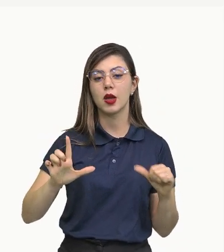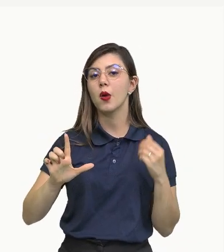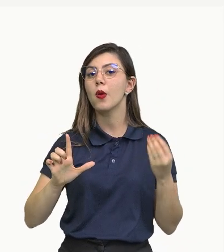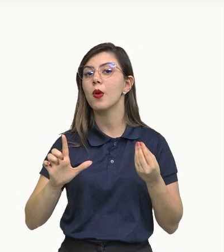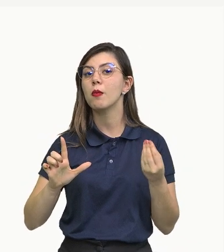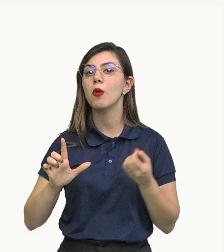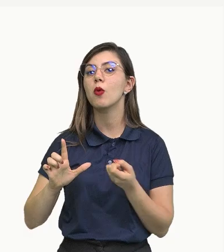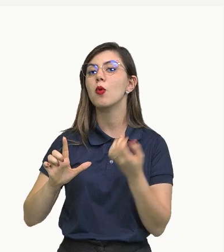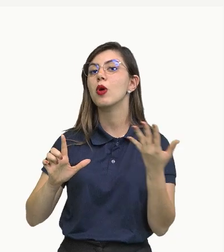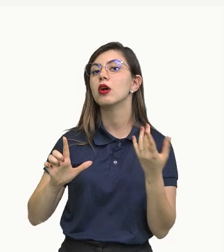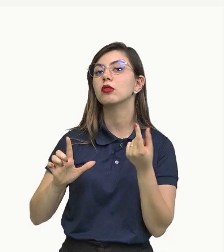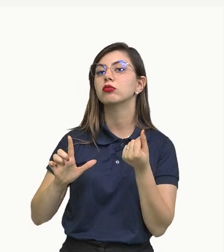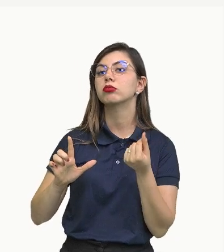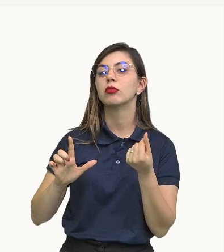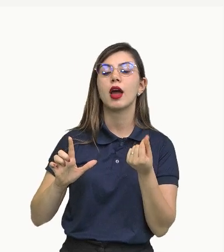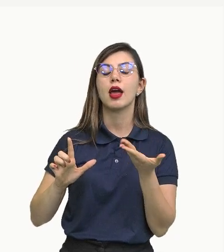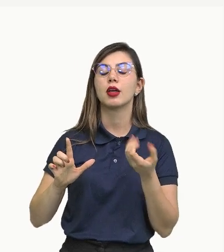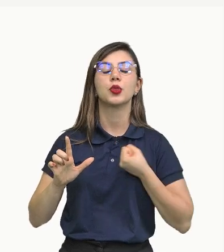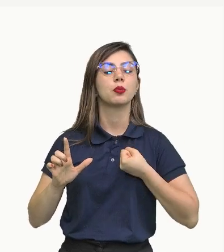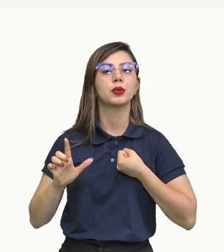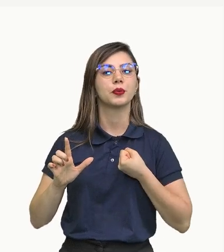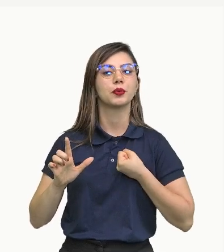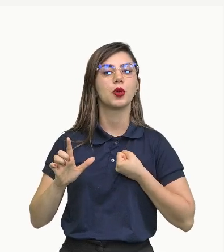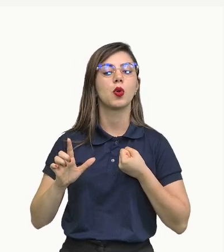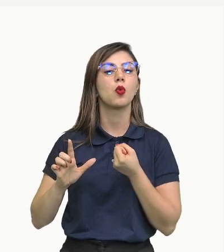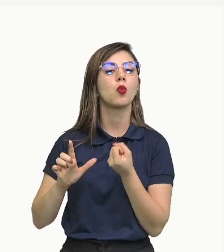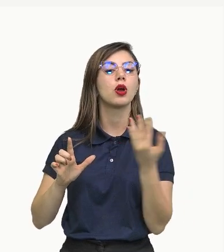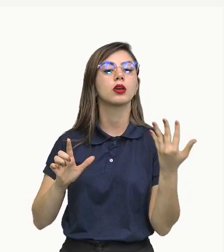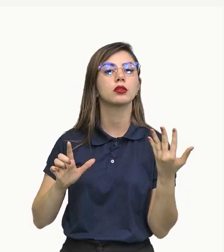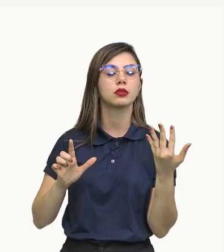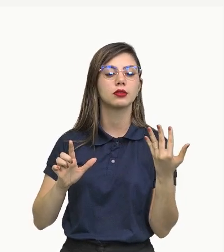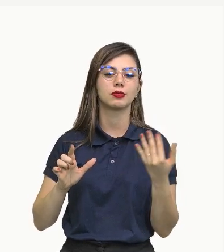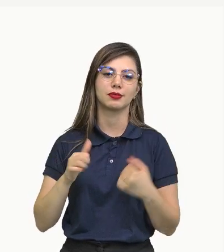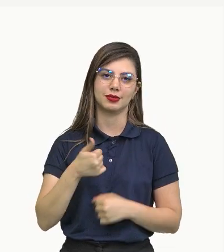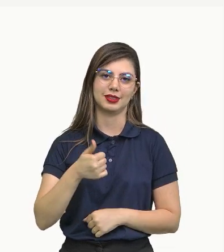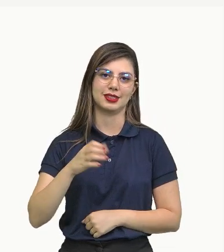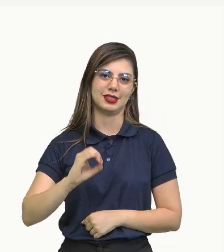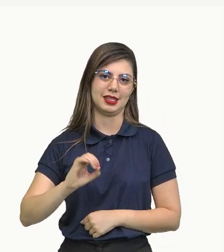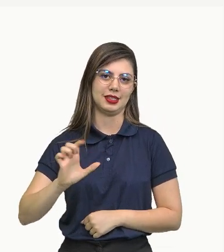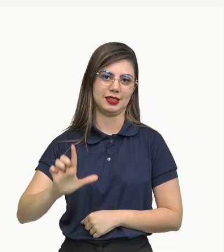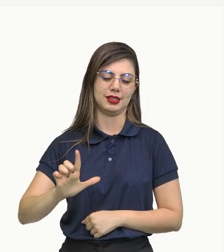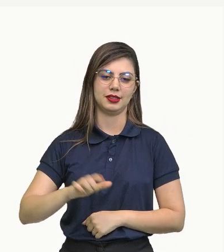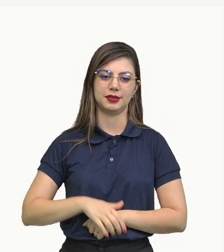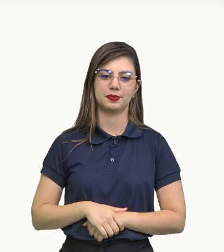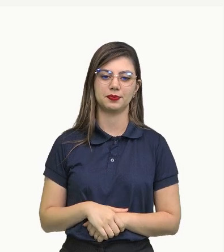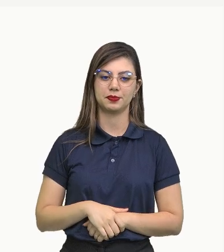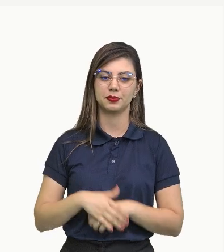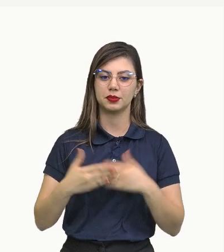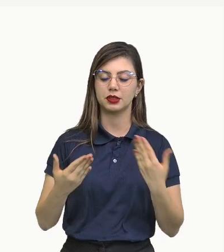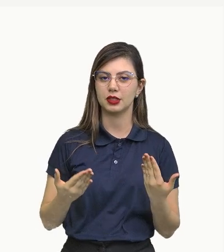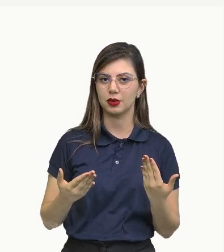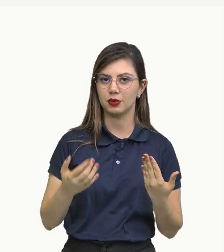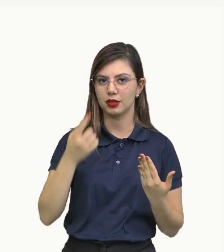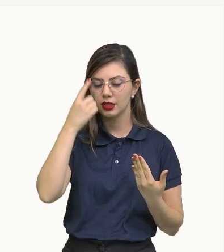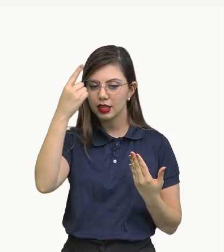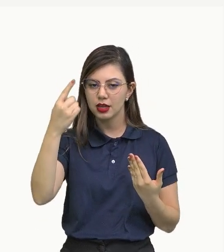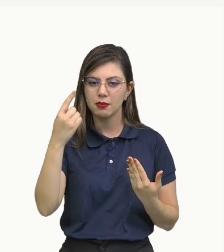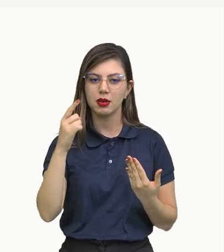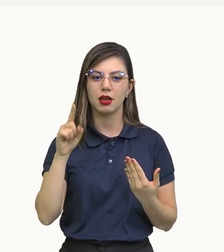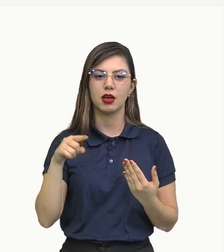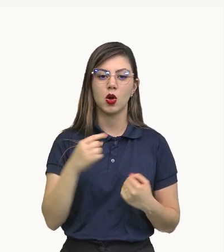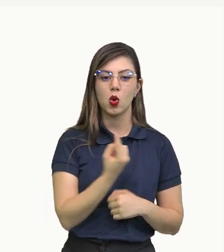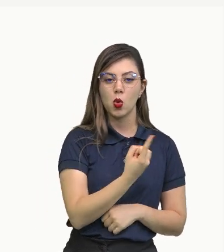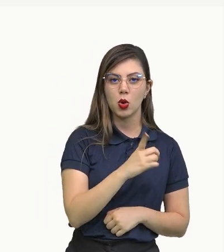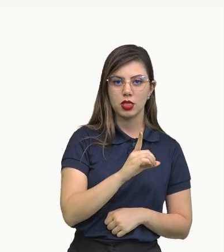quanto, moçada? Exatamente isso, 10 litros. Qual é a relação? 1 para 1. 1 decímetro